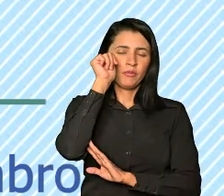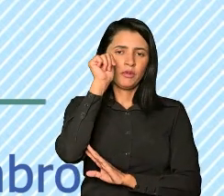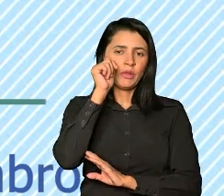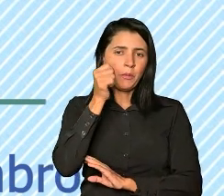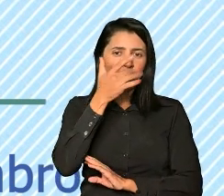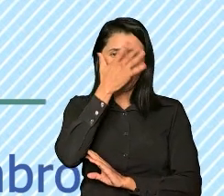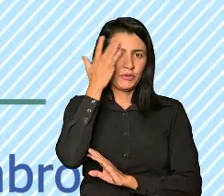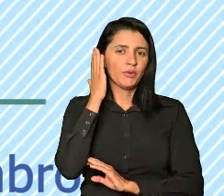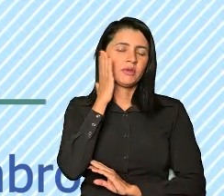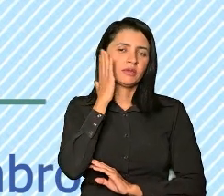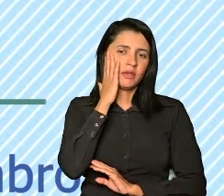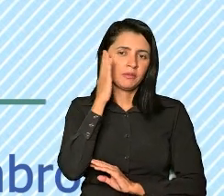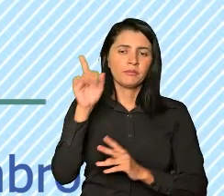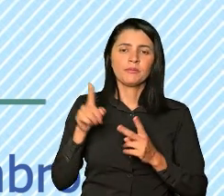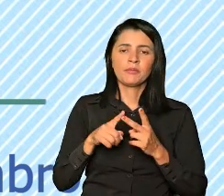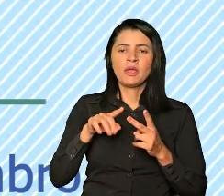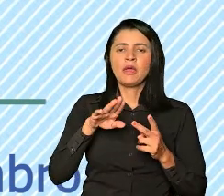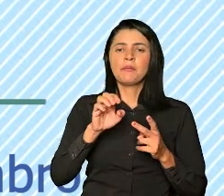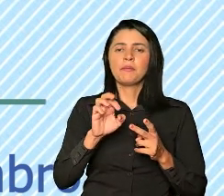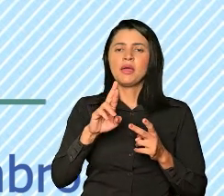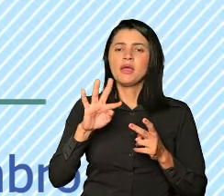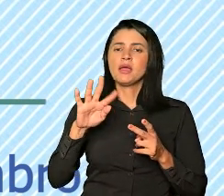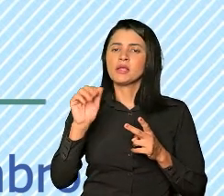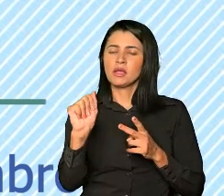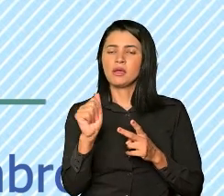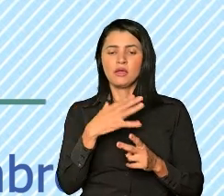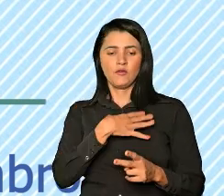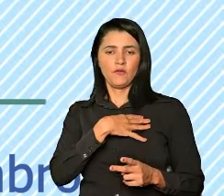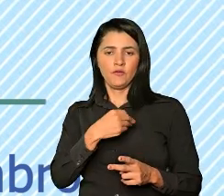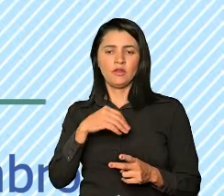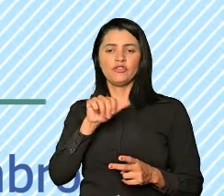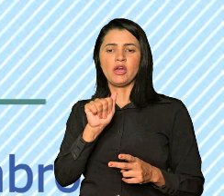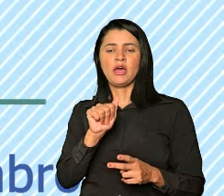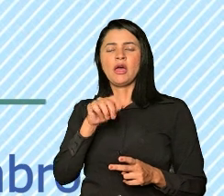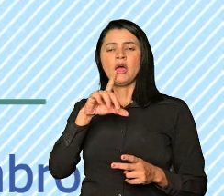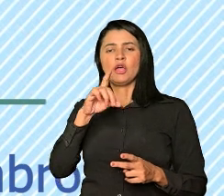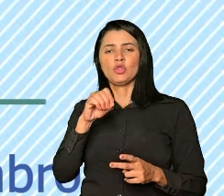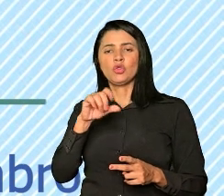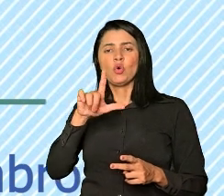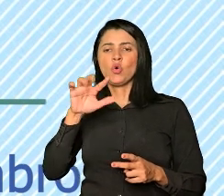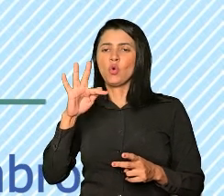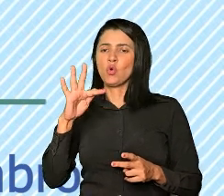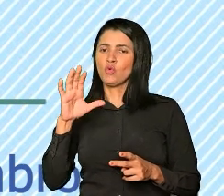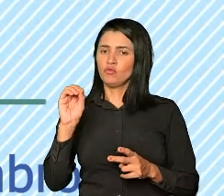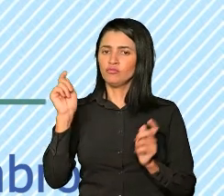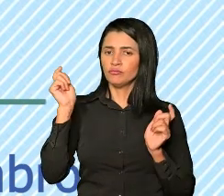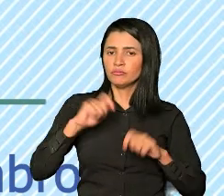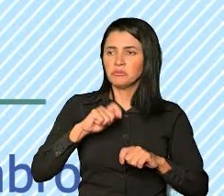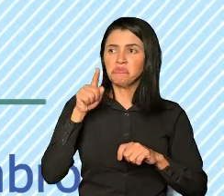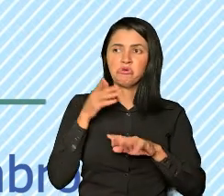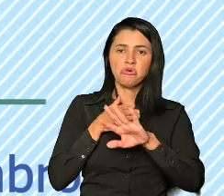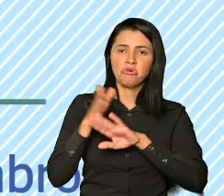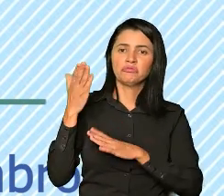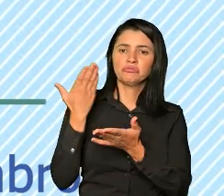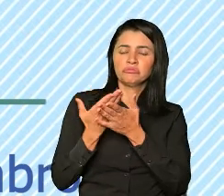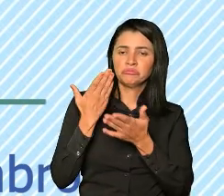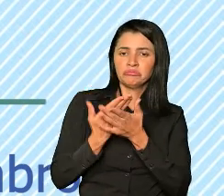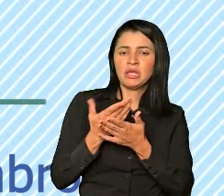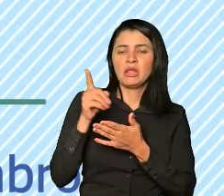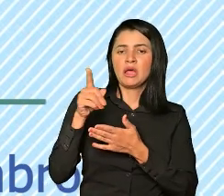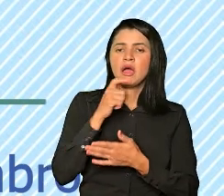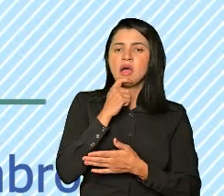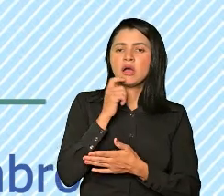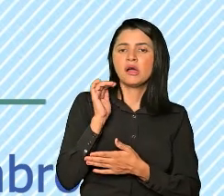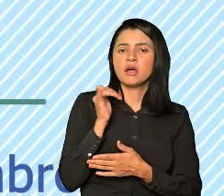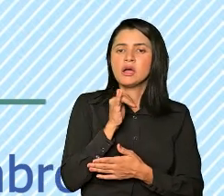sabe disso. Berta Lutz, filha de Adolfo Lutz, teve o privilégio de estudar na Inglaterra, teve contato direto